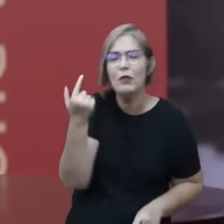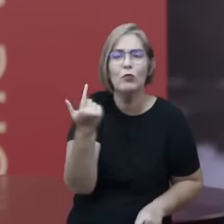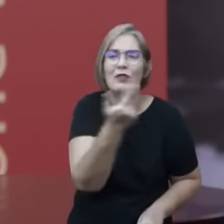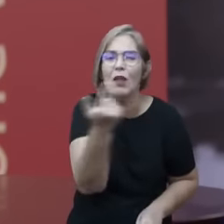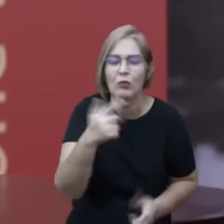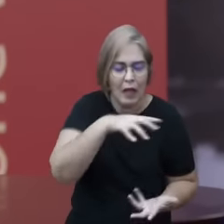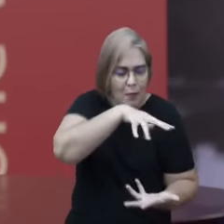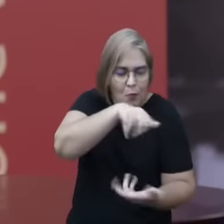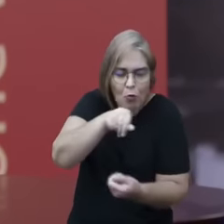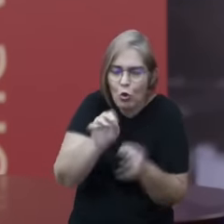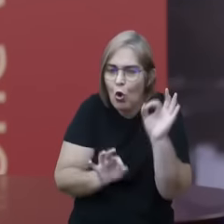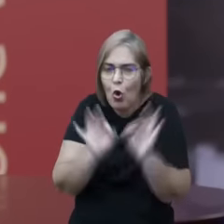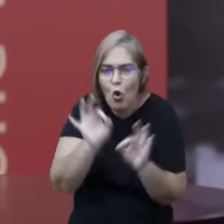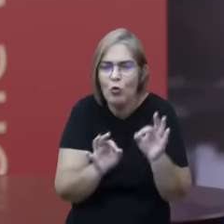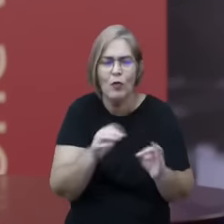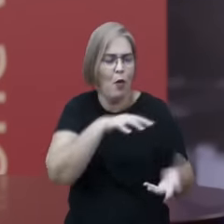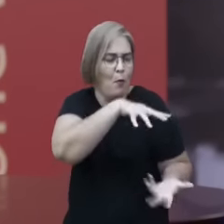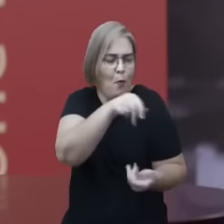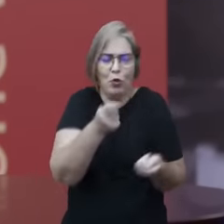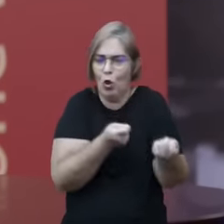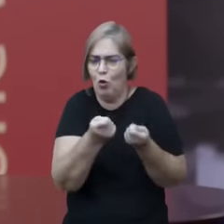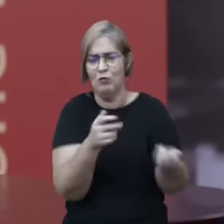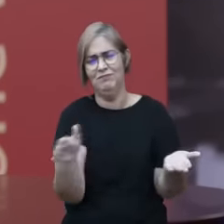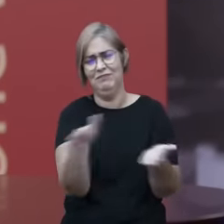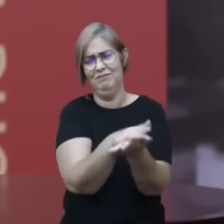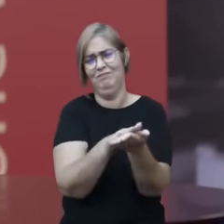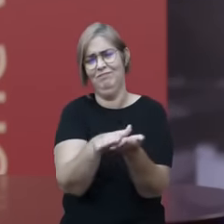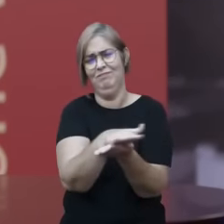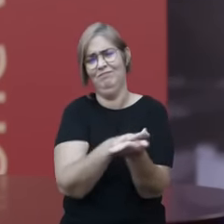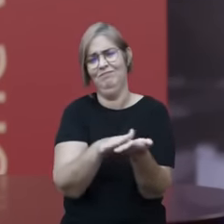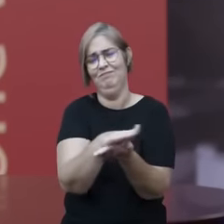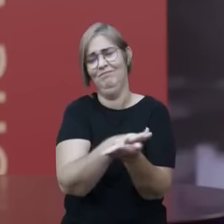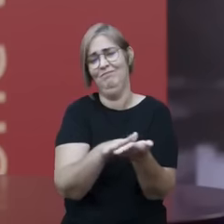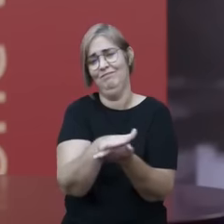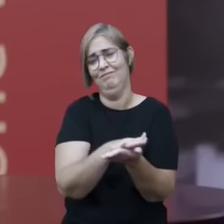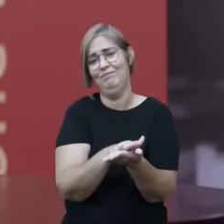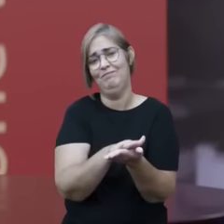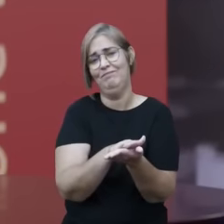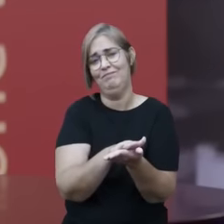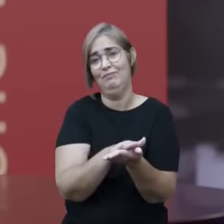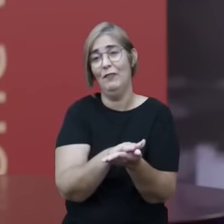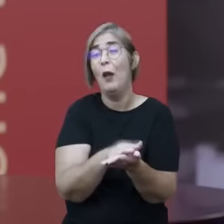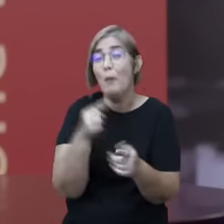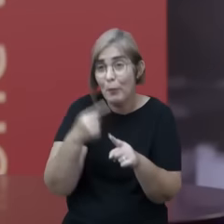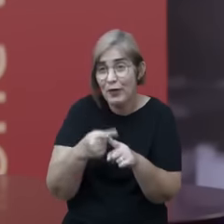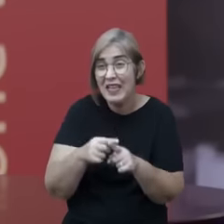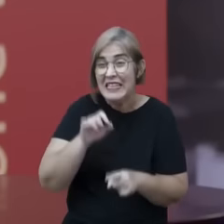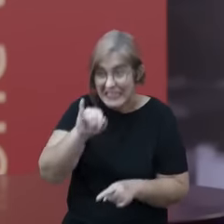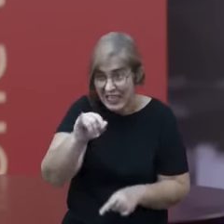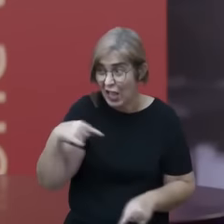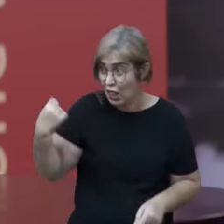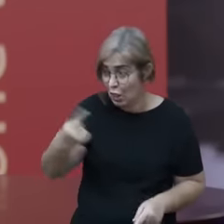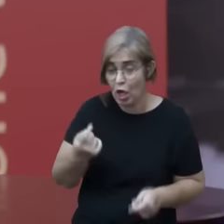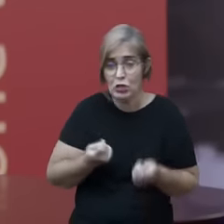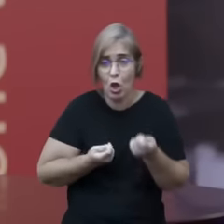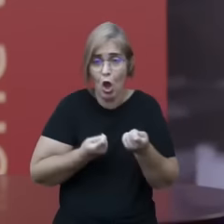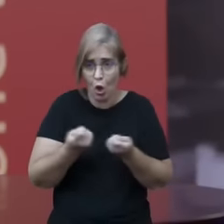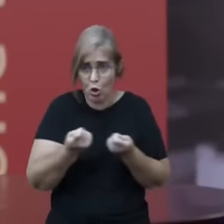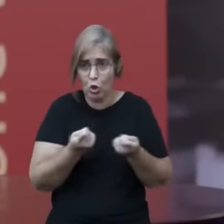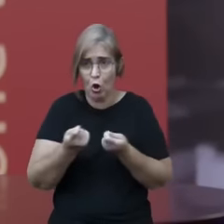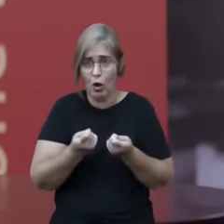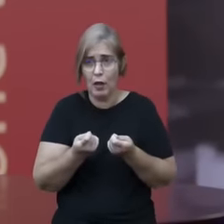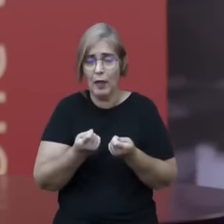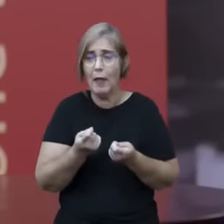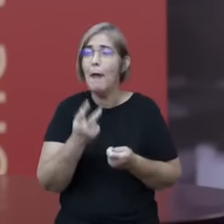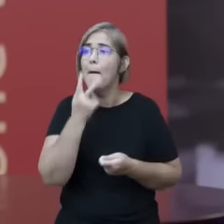mundo. E mesmo porque essa ordenação retiraria o mistério do mundo, retiraria a